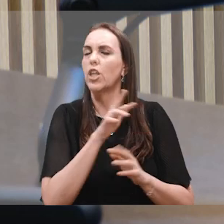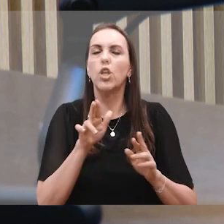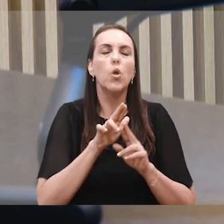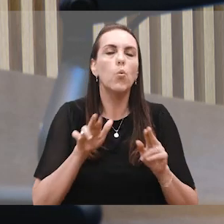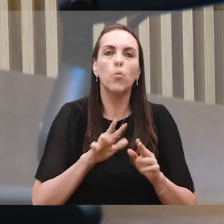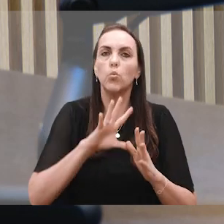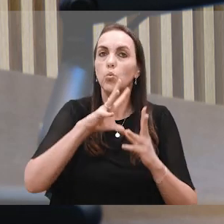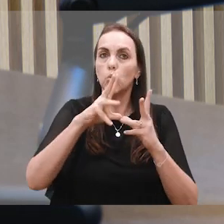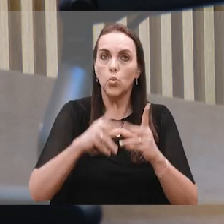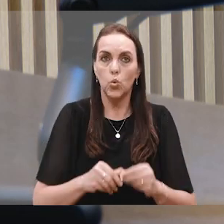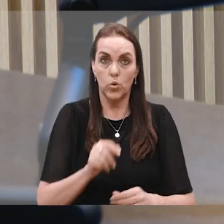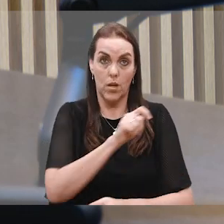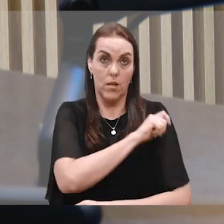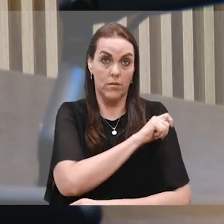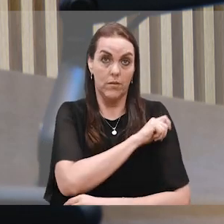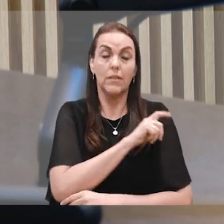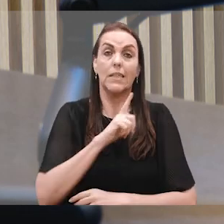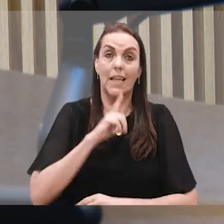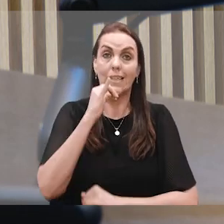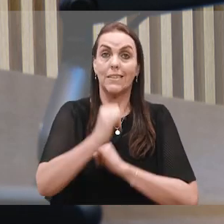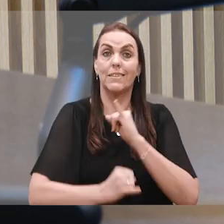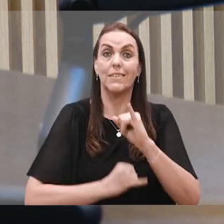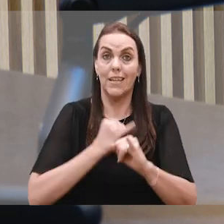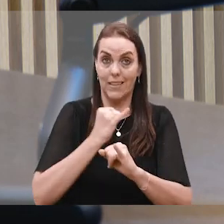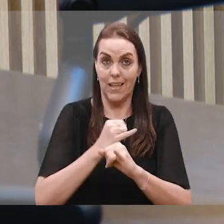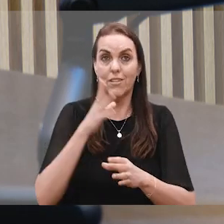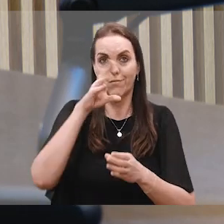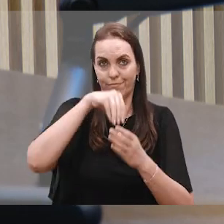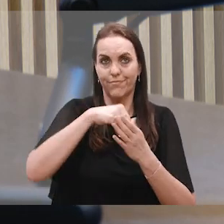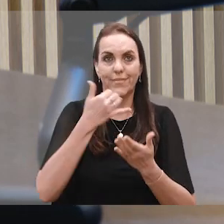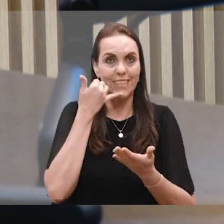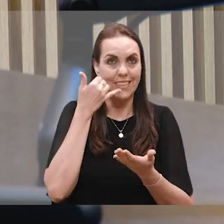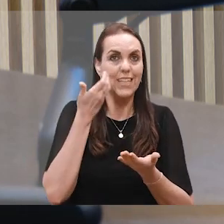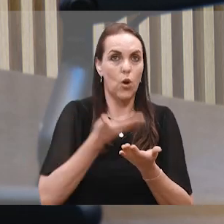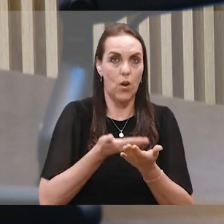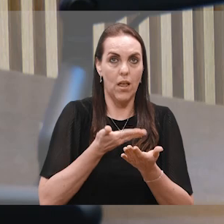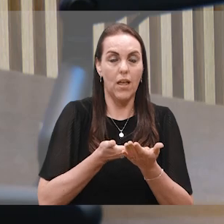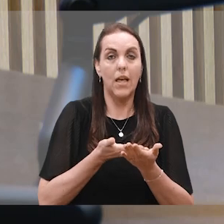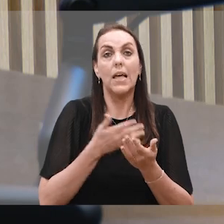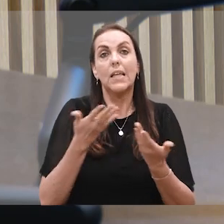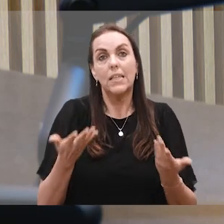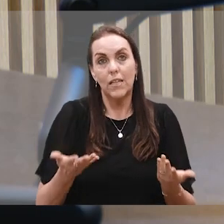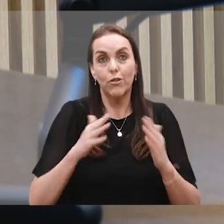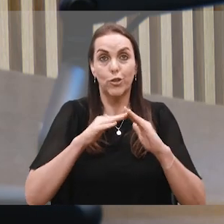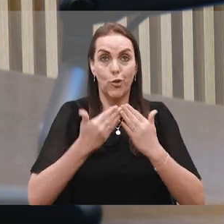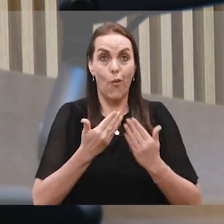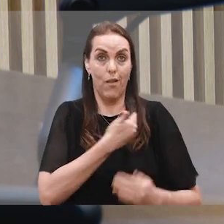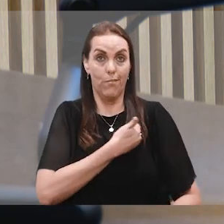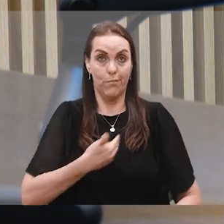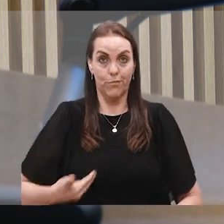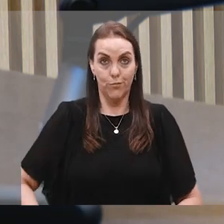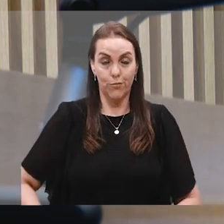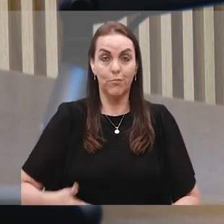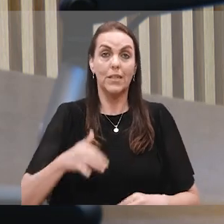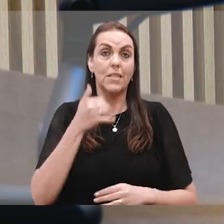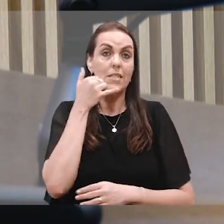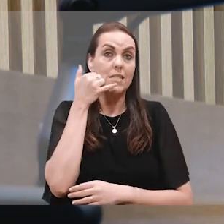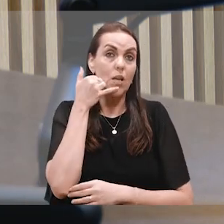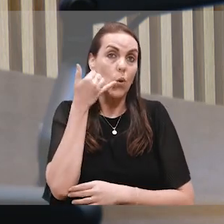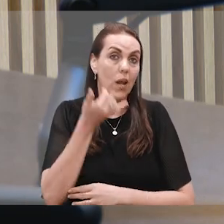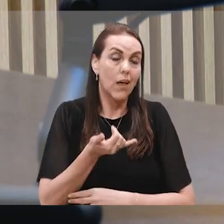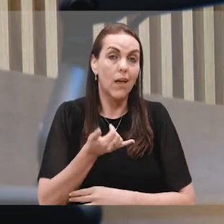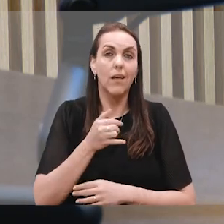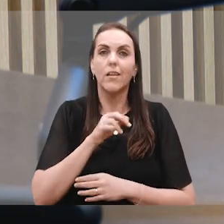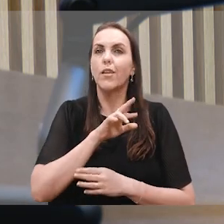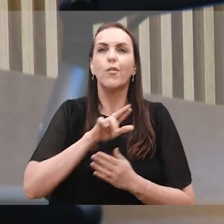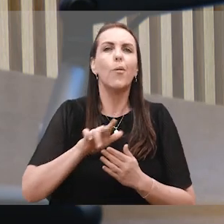Não são todos os alunos que têm acesso à internet no seu celular. Então, pelo menos na escola pública, o